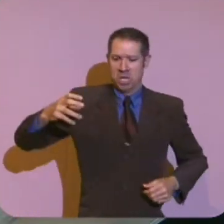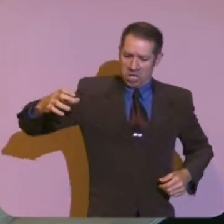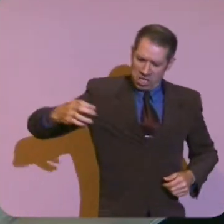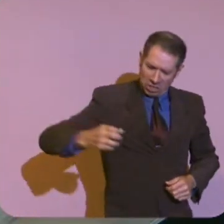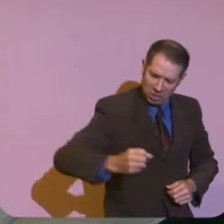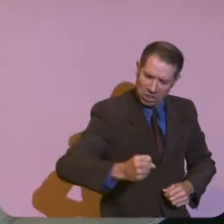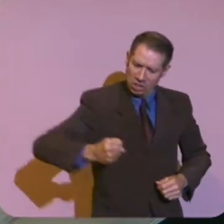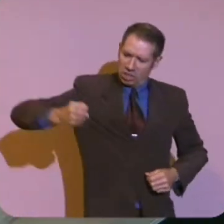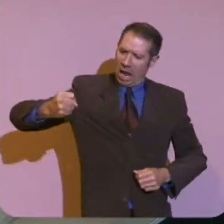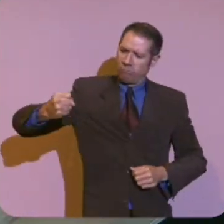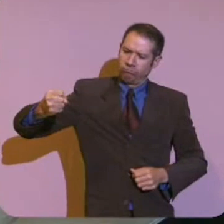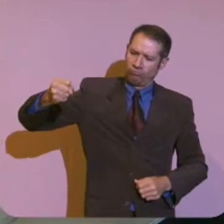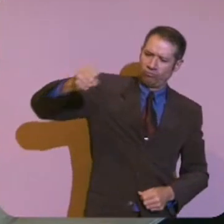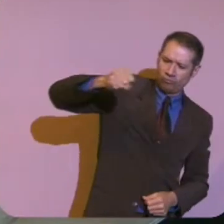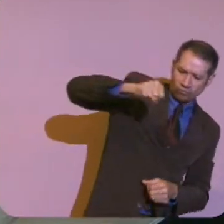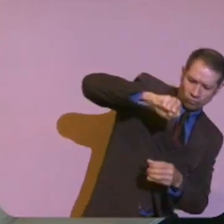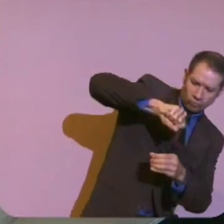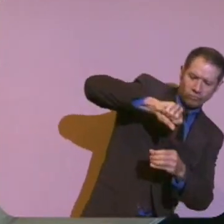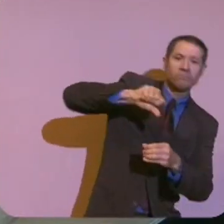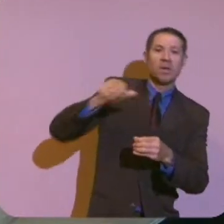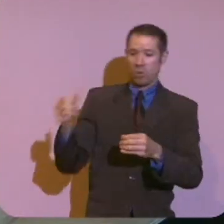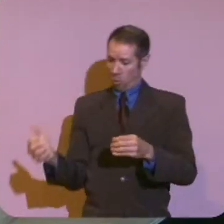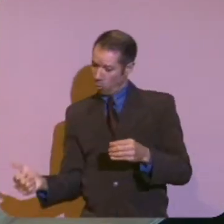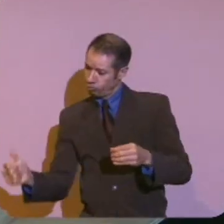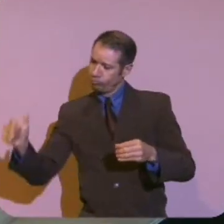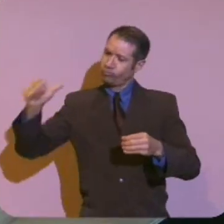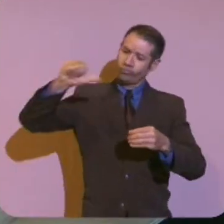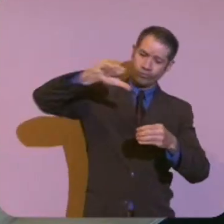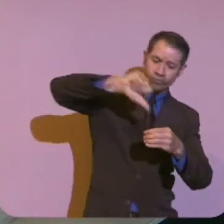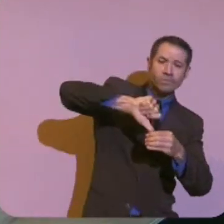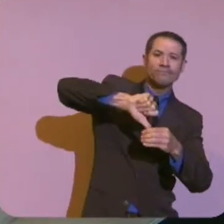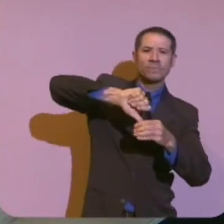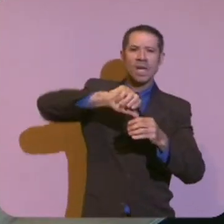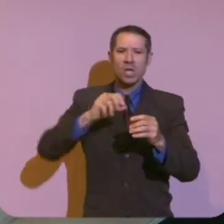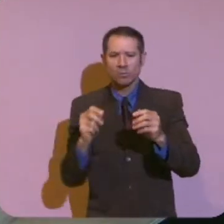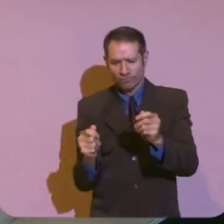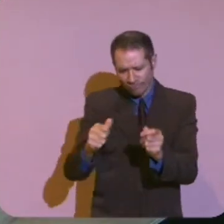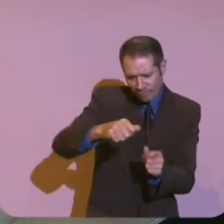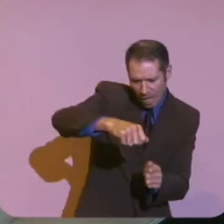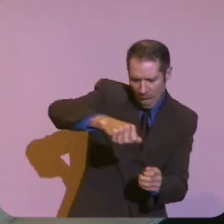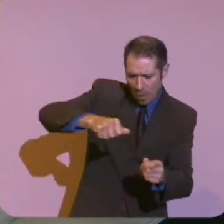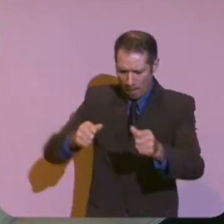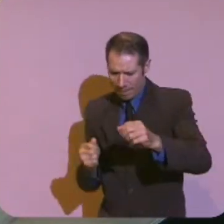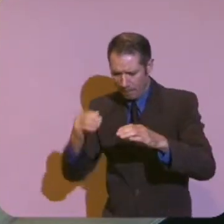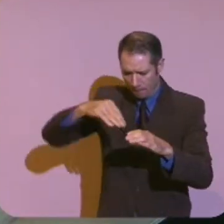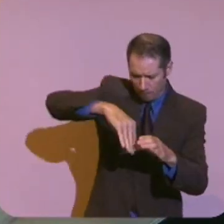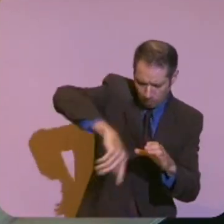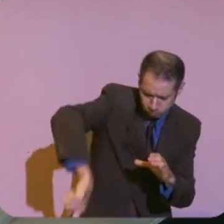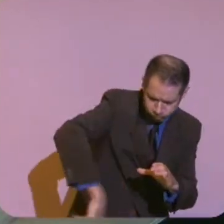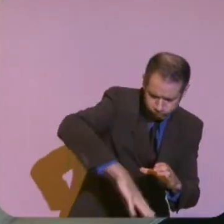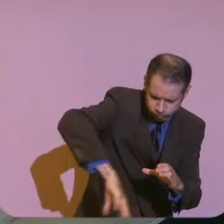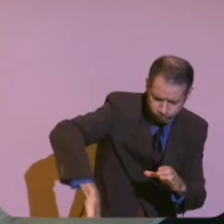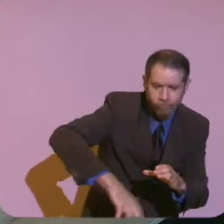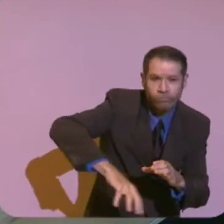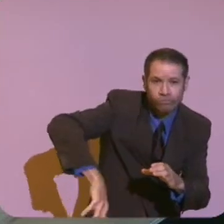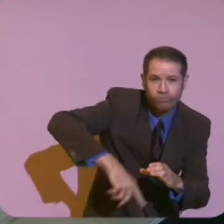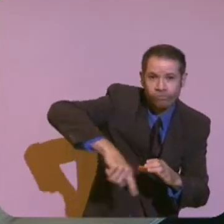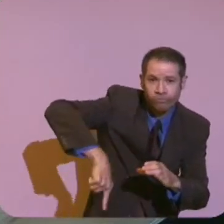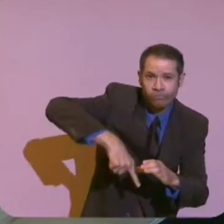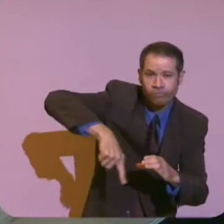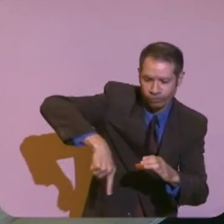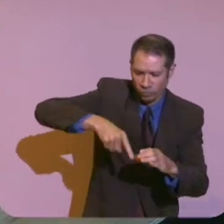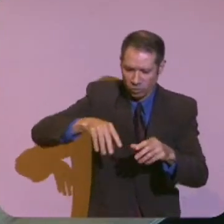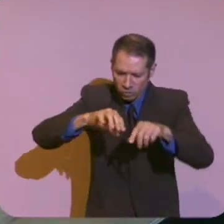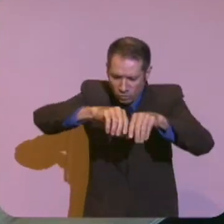era mais abaloado, o que era ali, ele ia dando forma, colocava a mão por dentro, puxava para fazer o